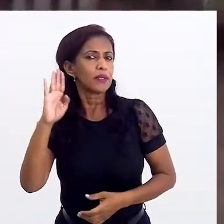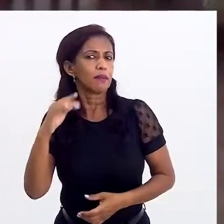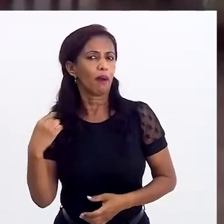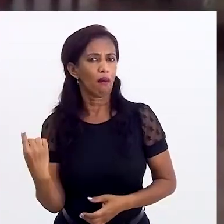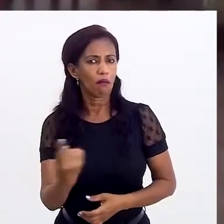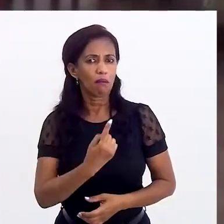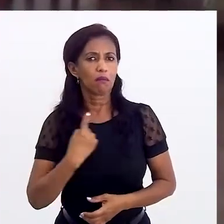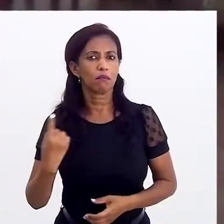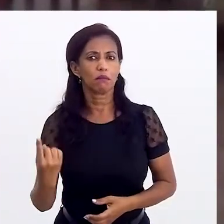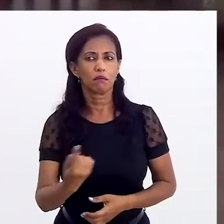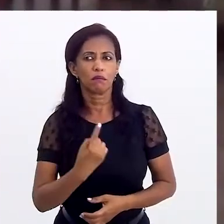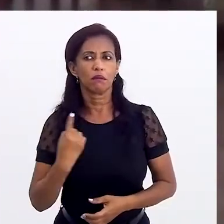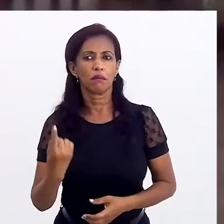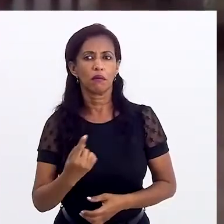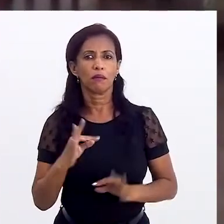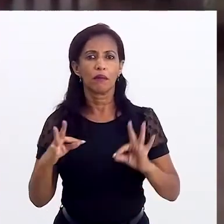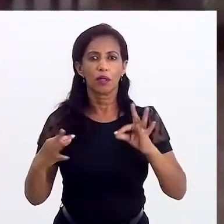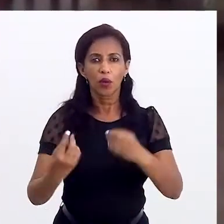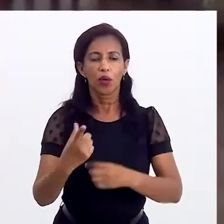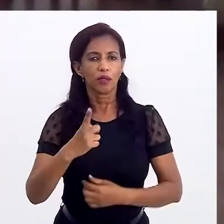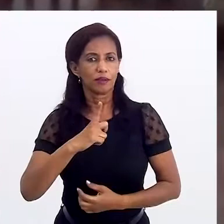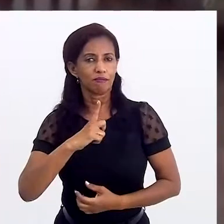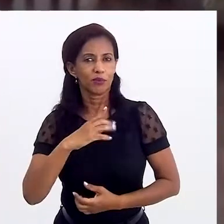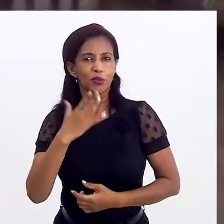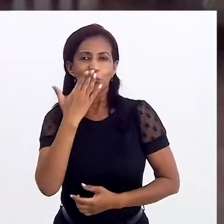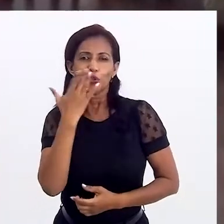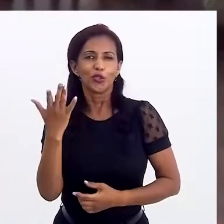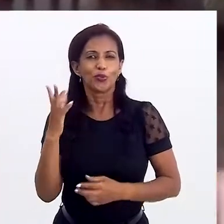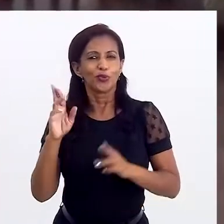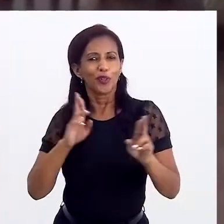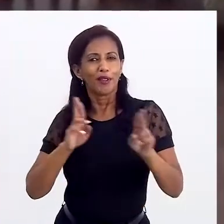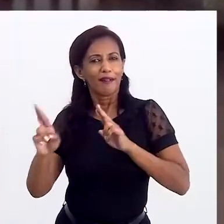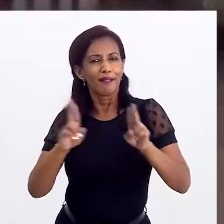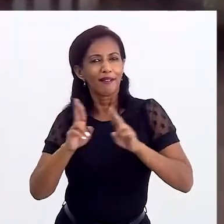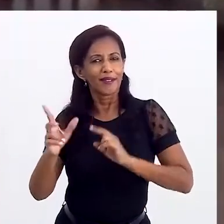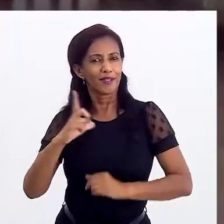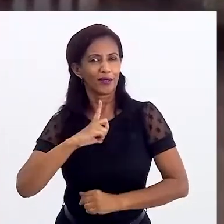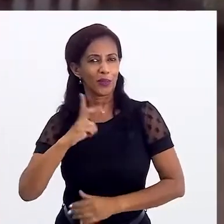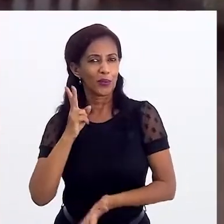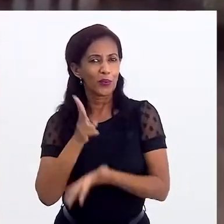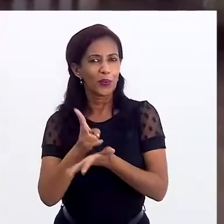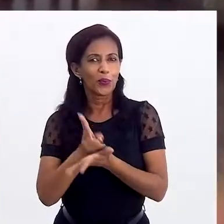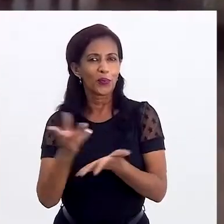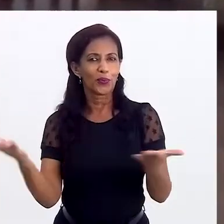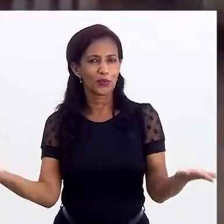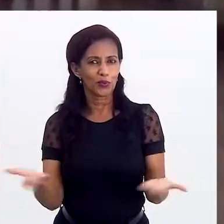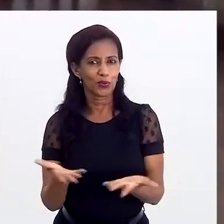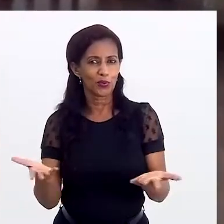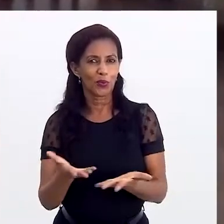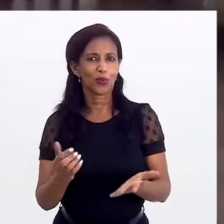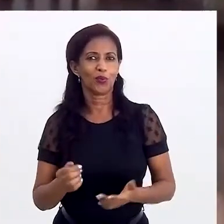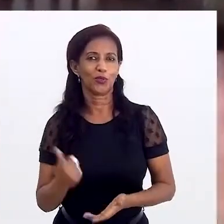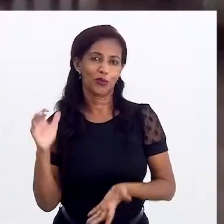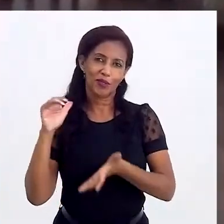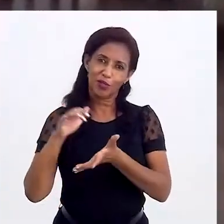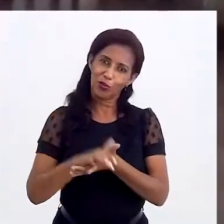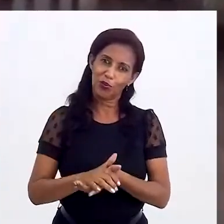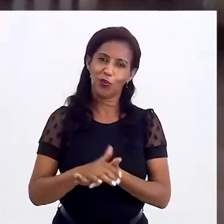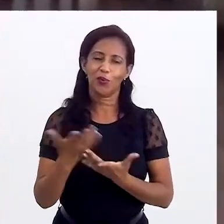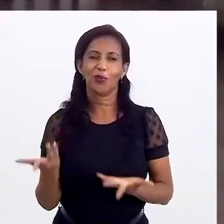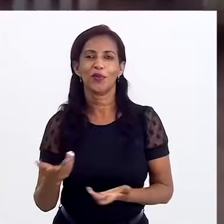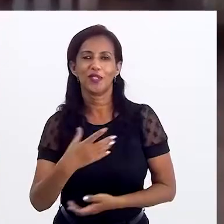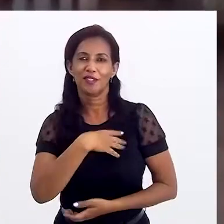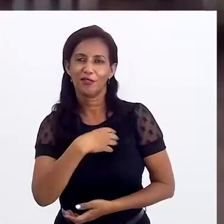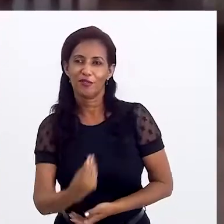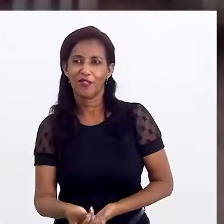fundamental para todos nós, que é o tipo de relação que a gente também continua hoje com as nossas esposas, mulheres